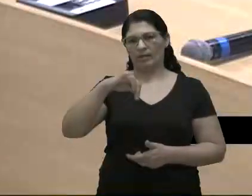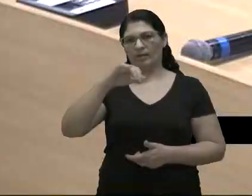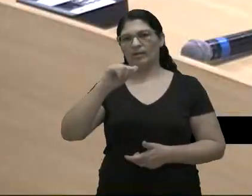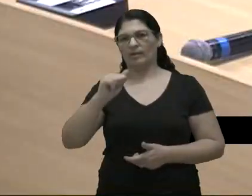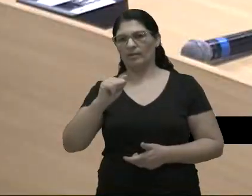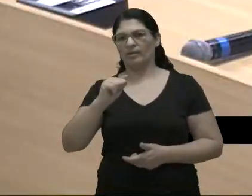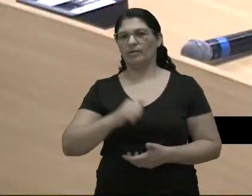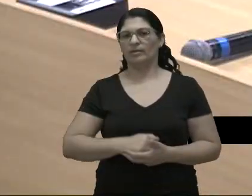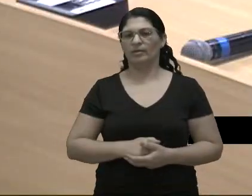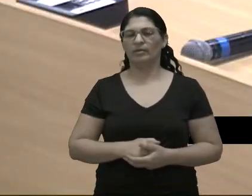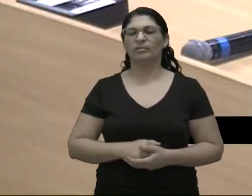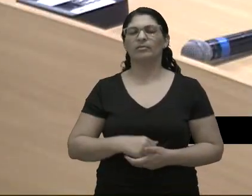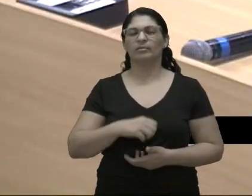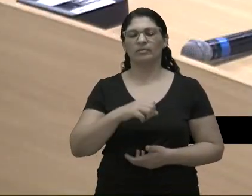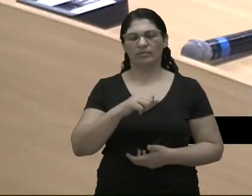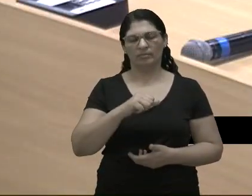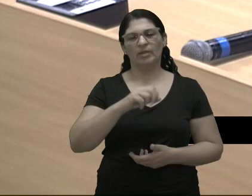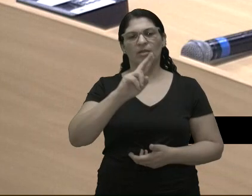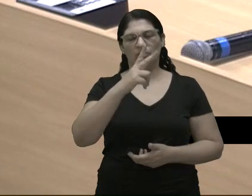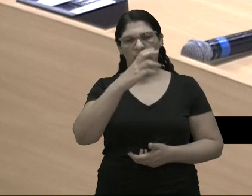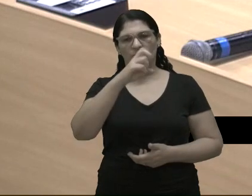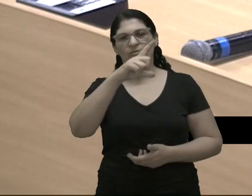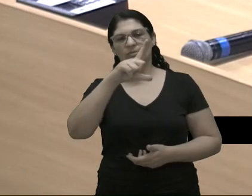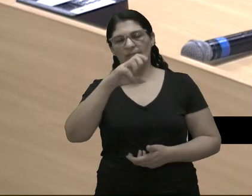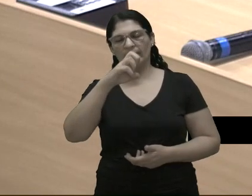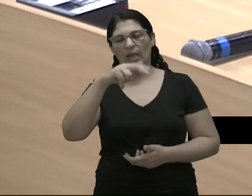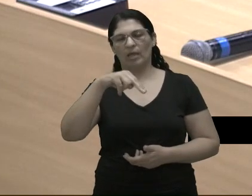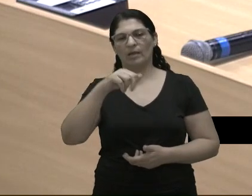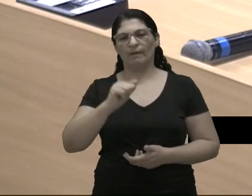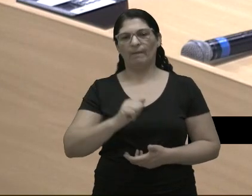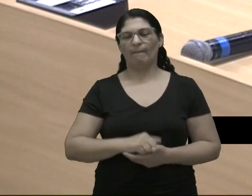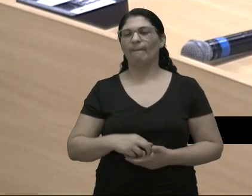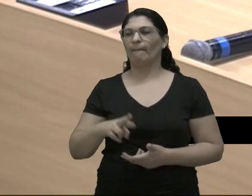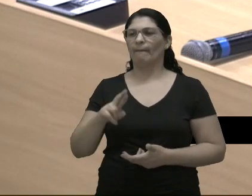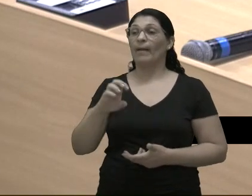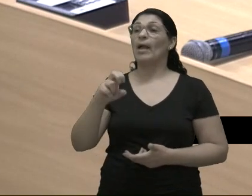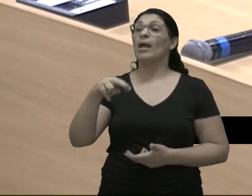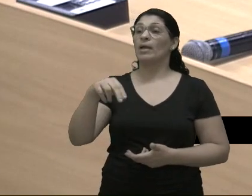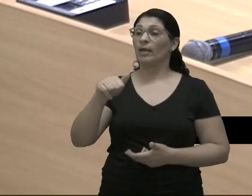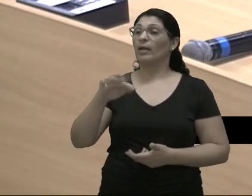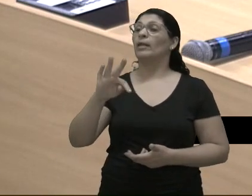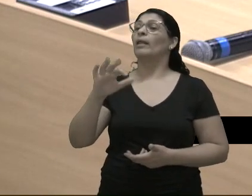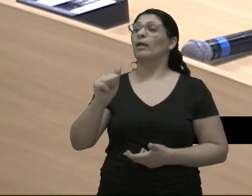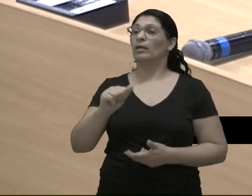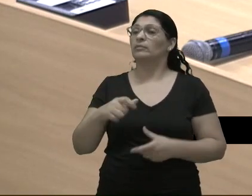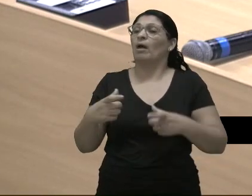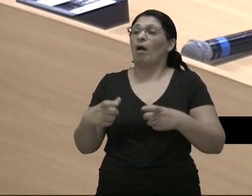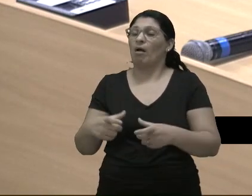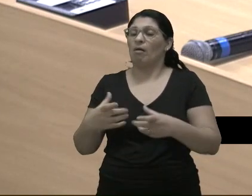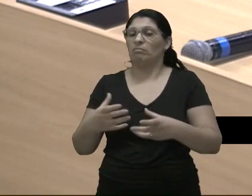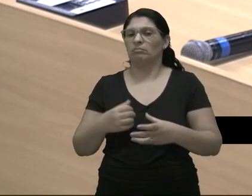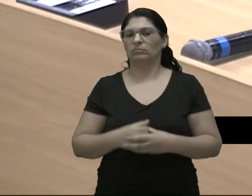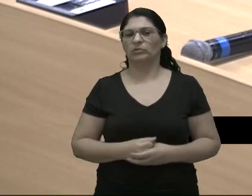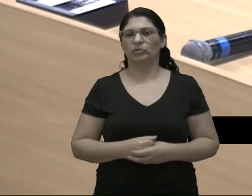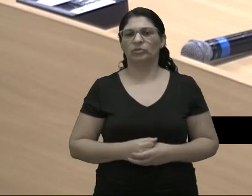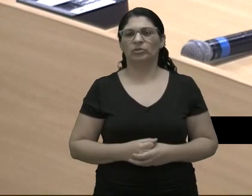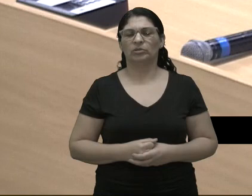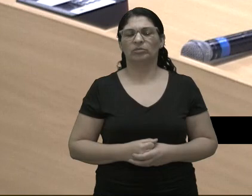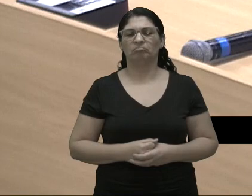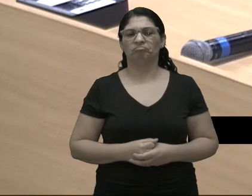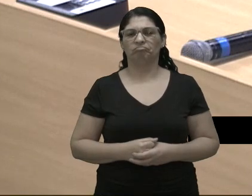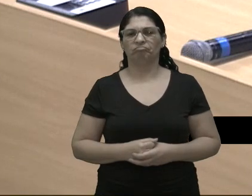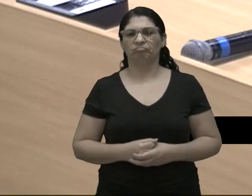RT Santa Helena. Santa Helena. A Renata Giuliani? A Renata Giuliani é a nossa